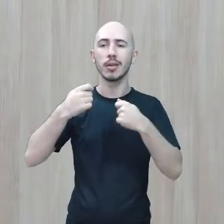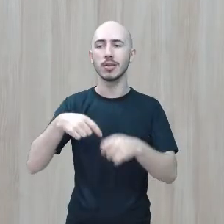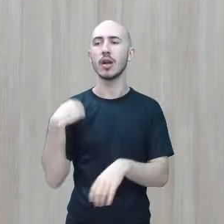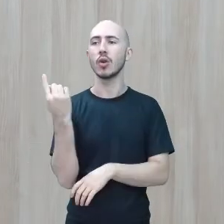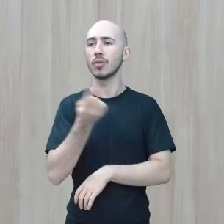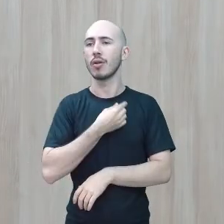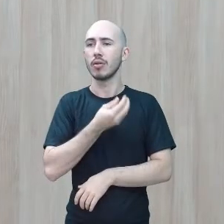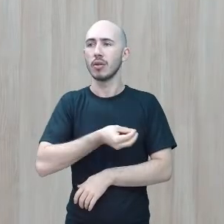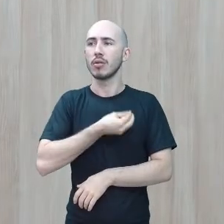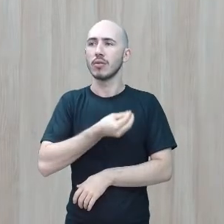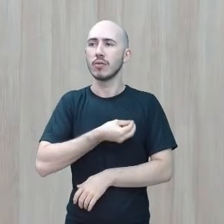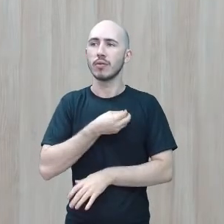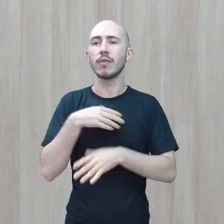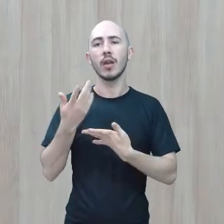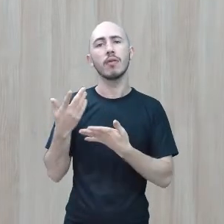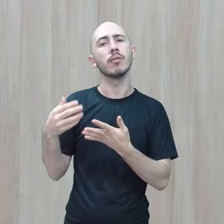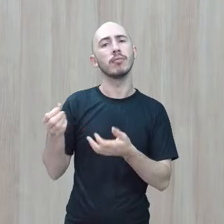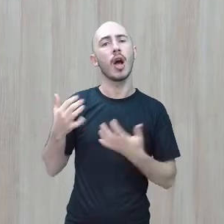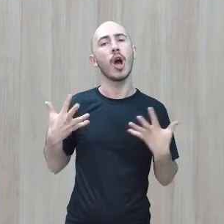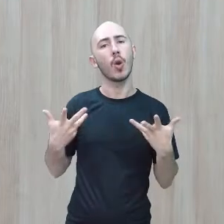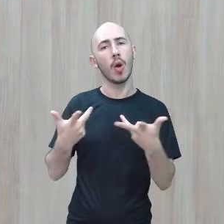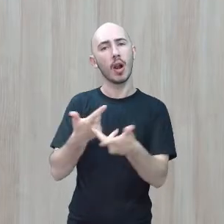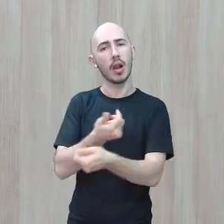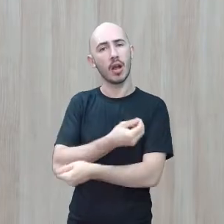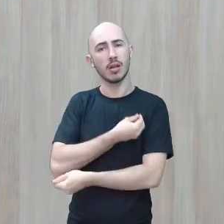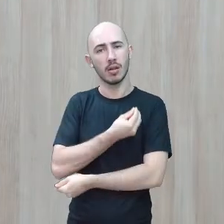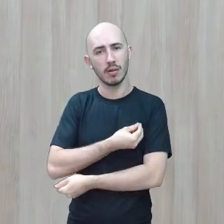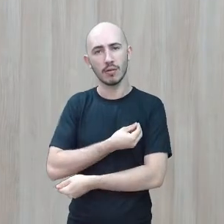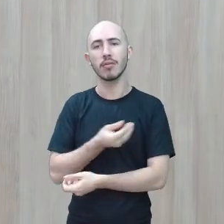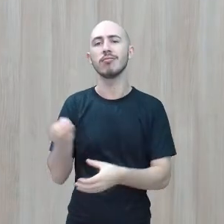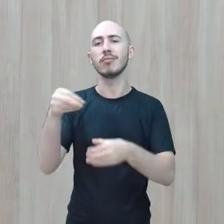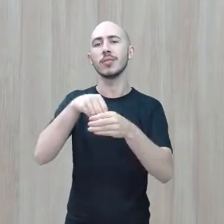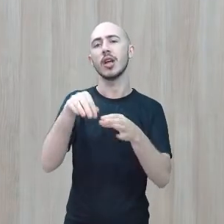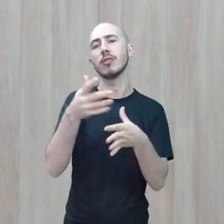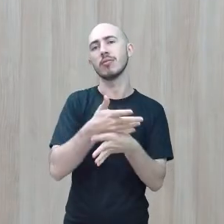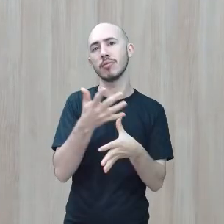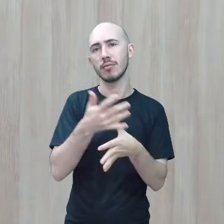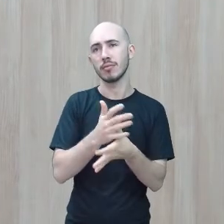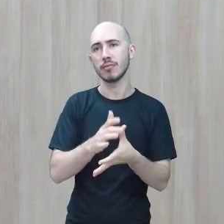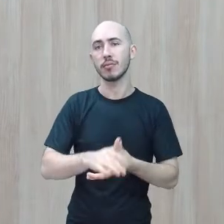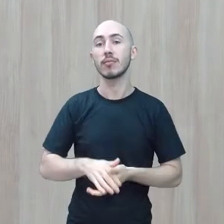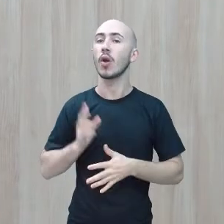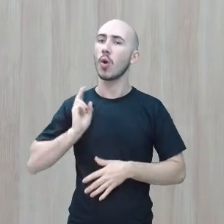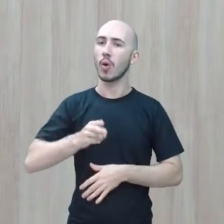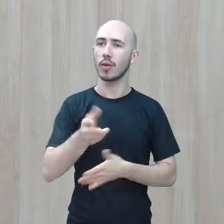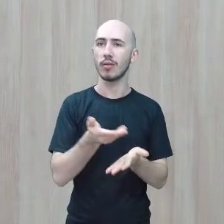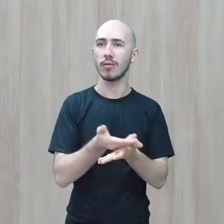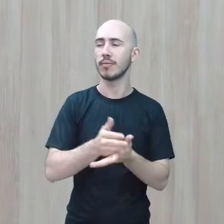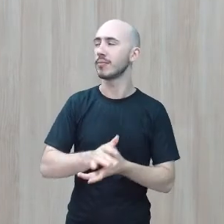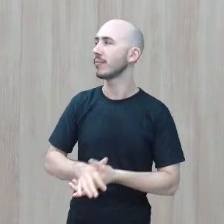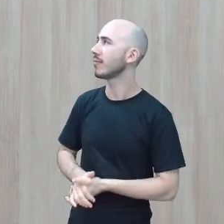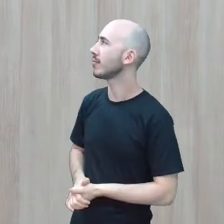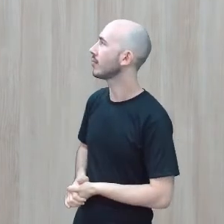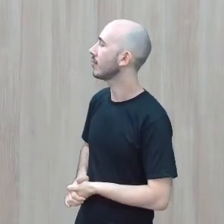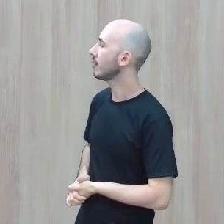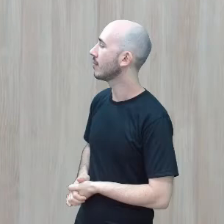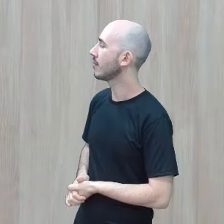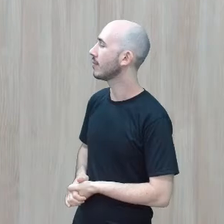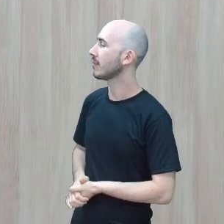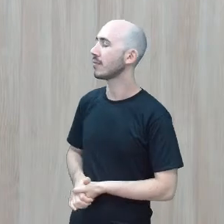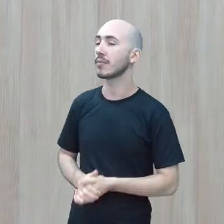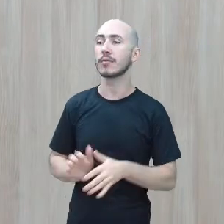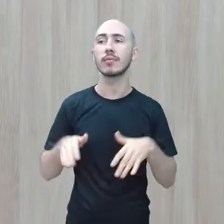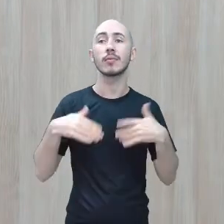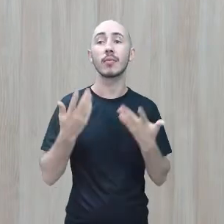todos vivam com qualidade dentro desse espaço urbano. Mas vamos seguindo aqui. Né? Os